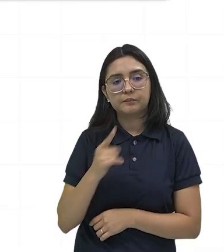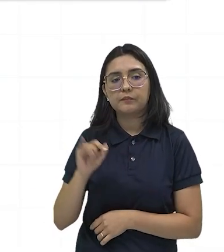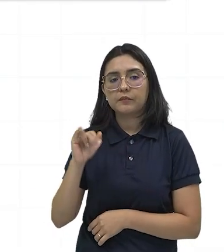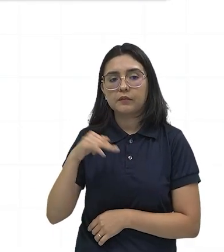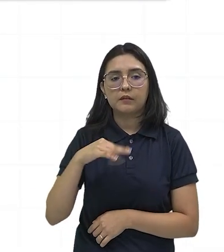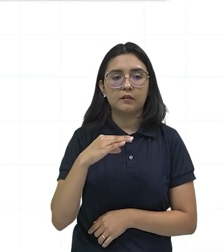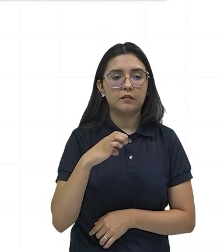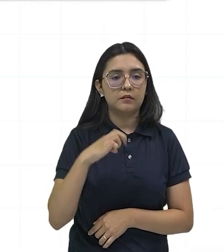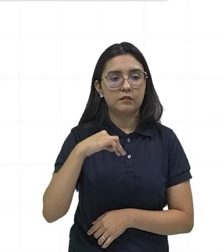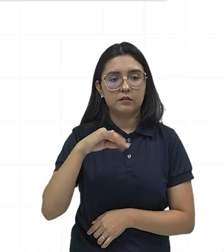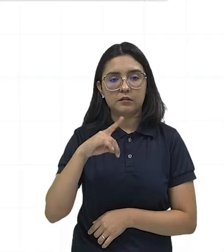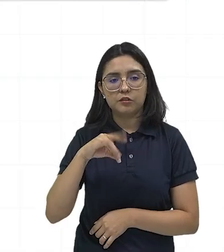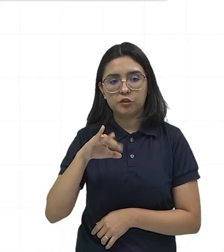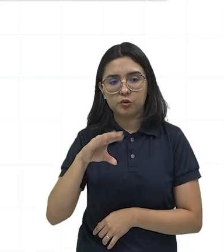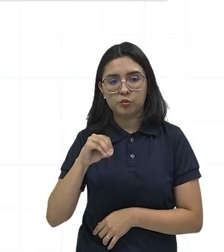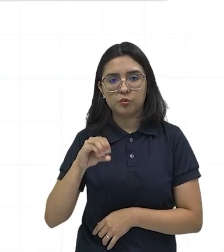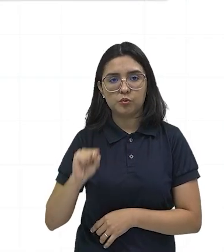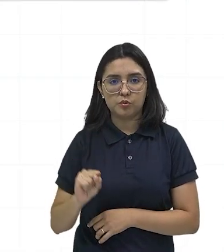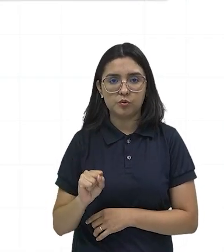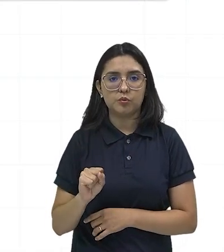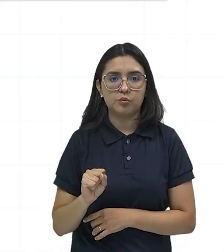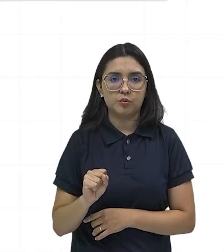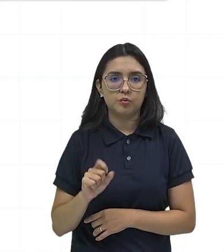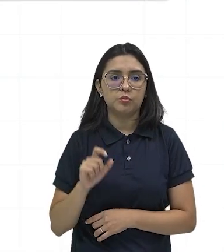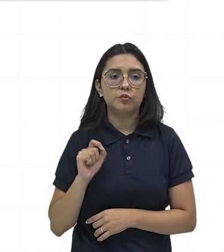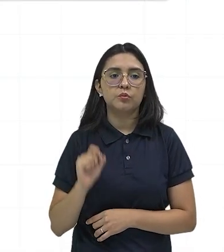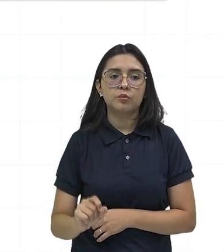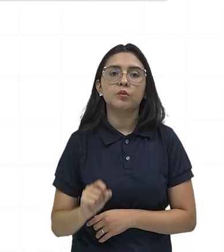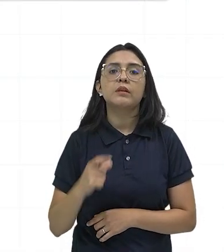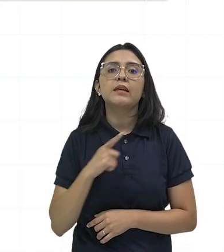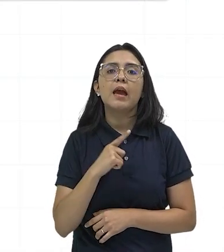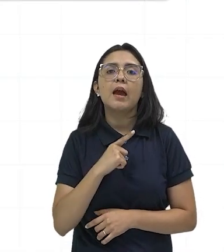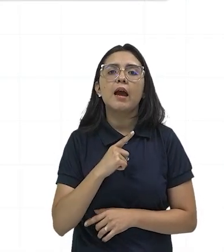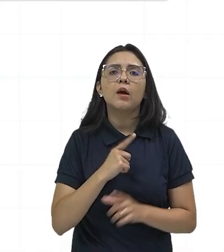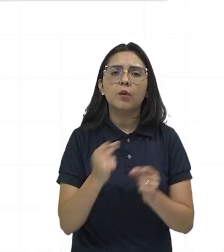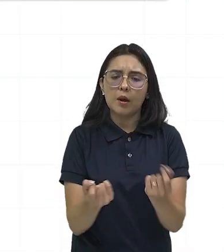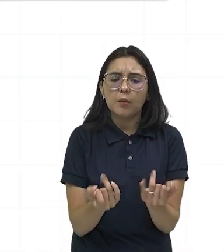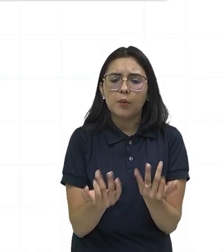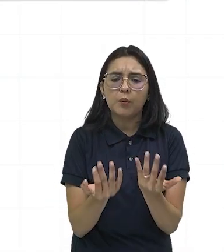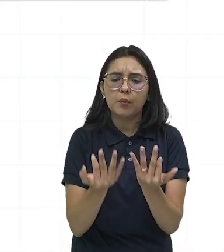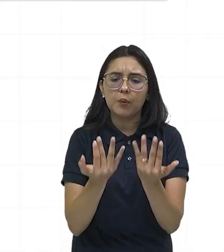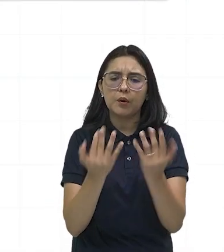ser iniciados de maneira acidental